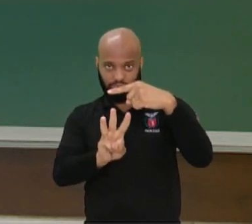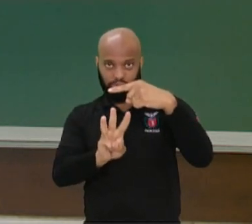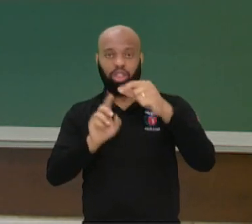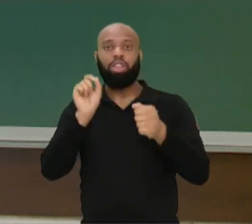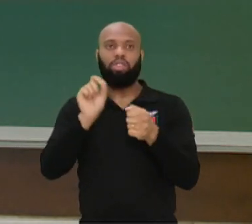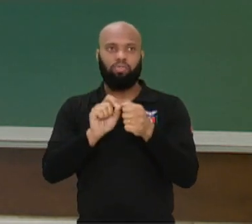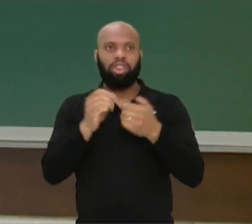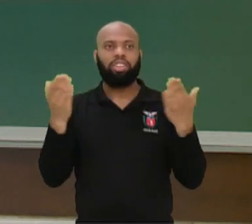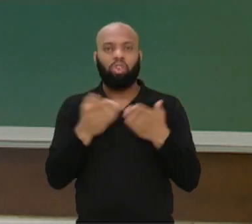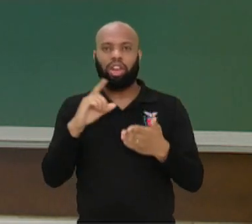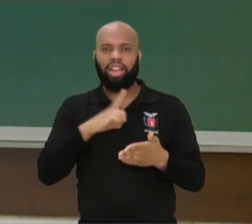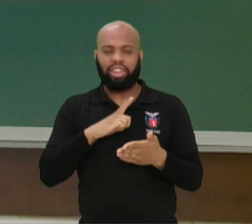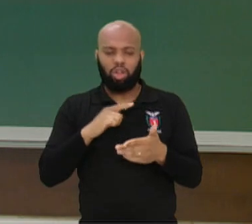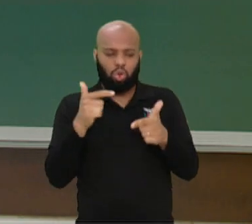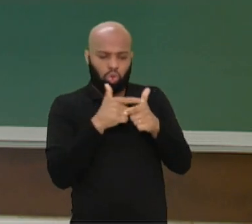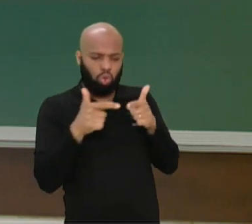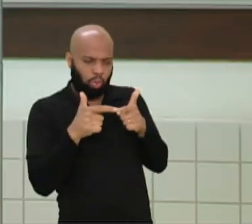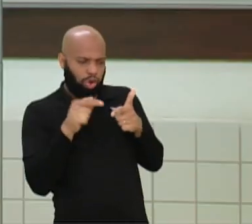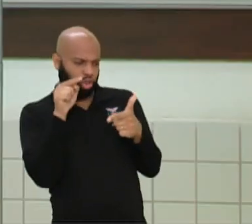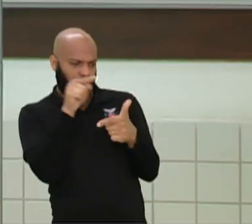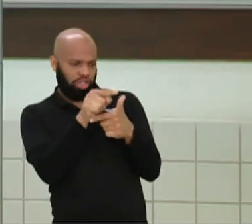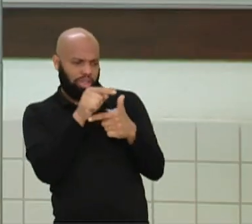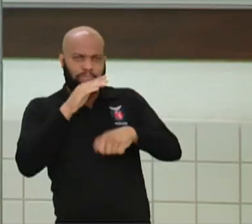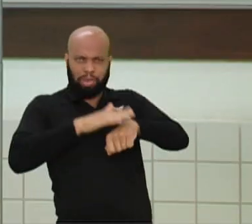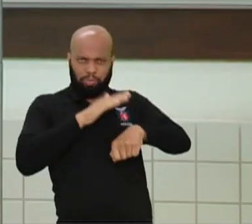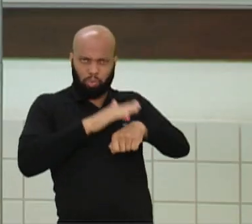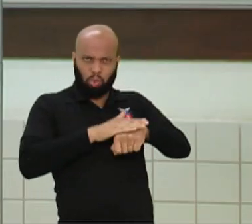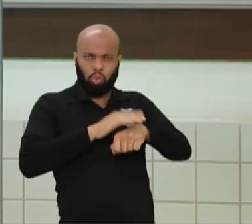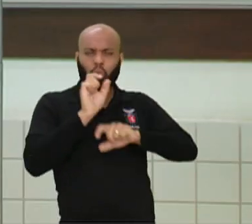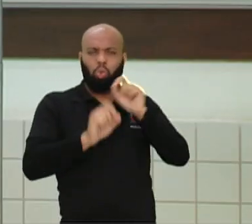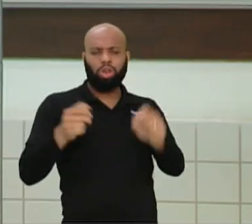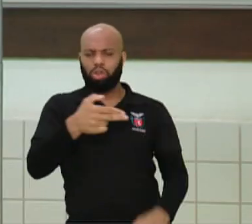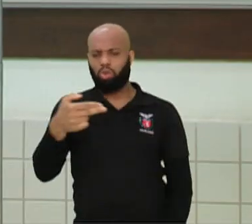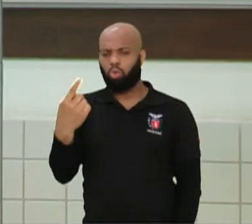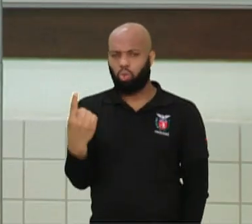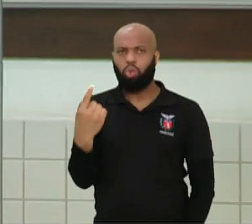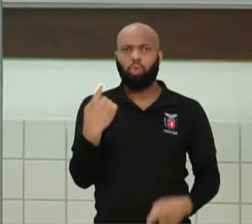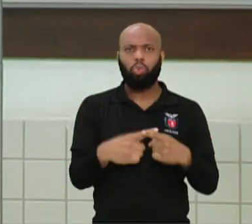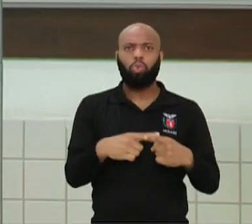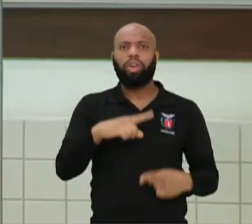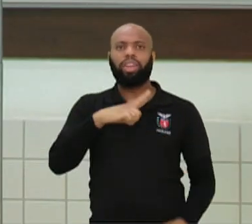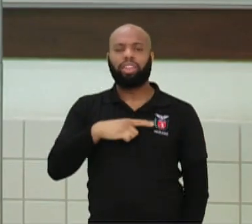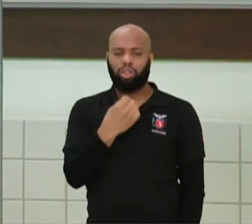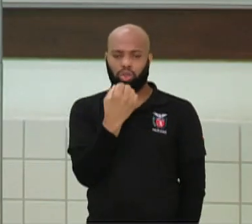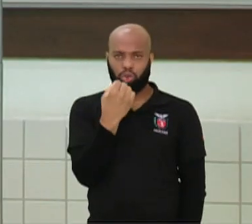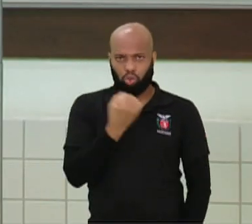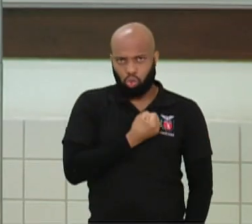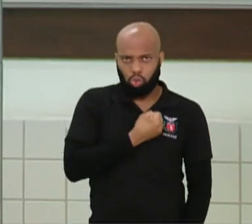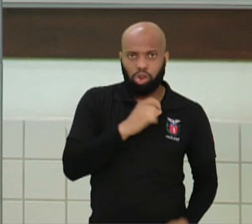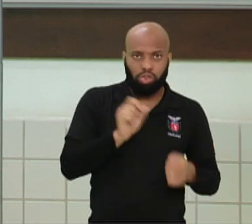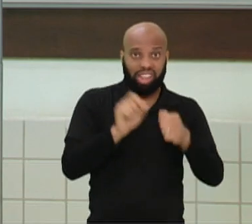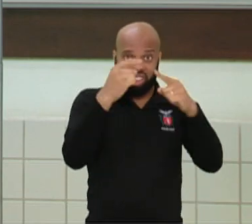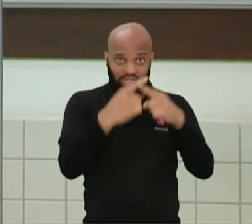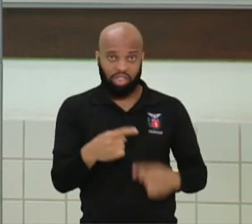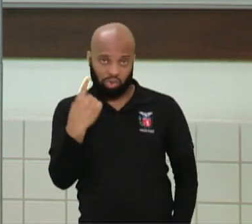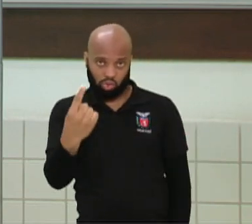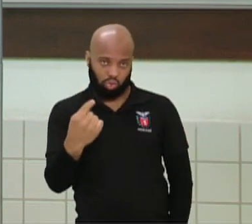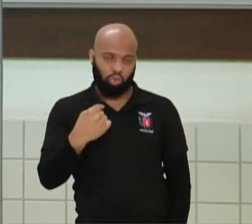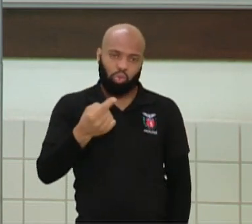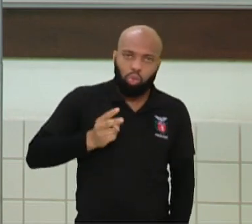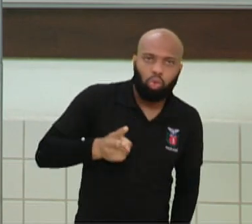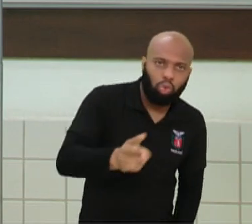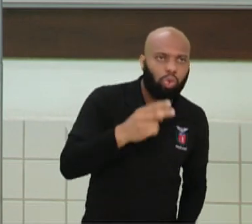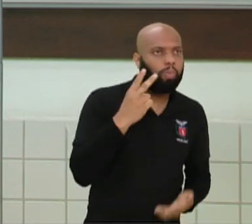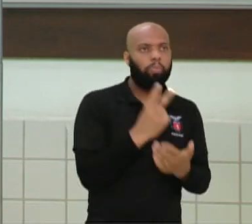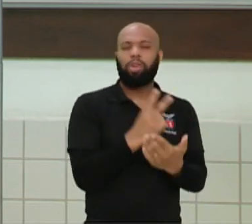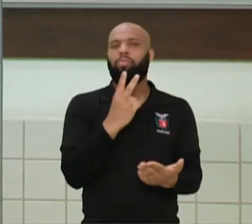por ele mesmo é igual a 1. Quando você tem um número e você multiplica esse número por 1, ele continua sendo